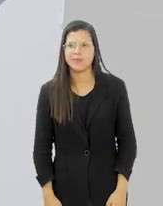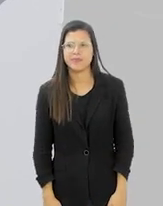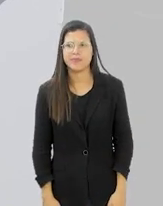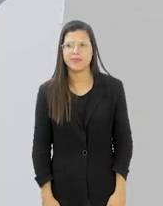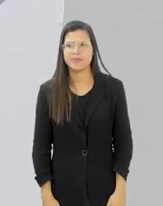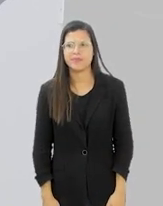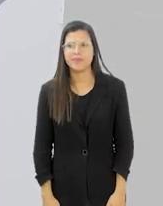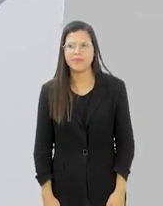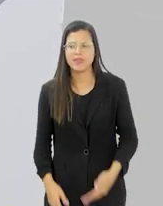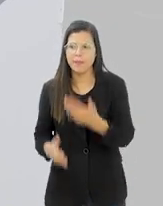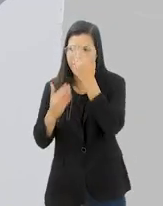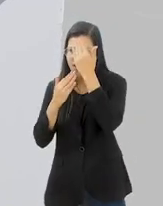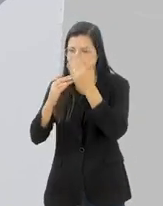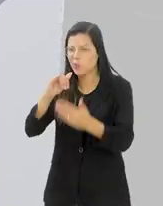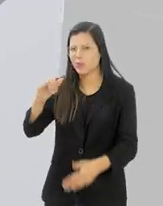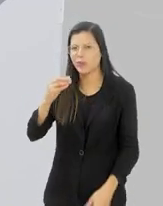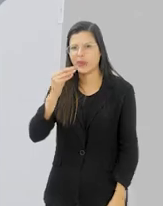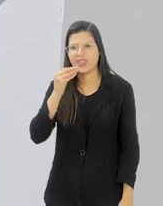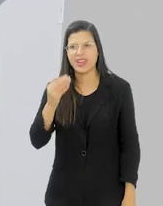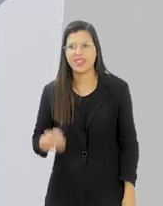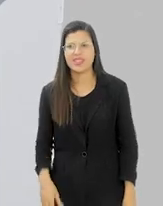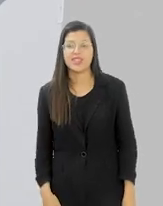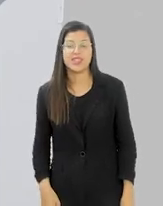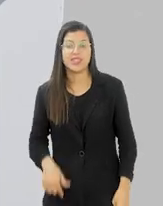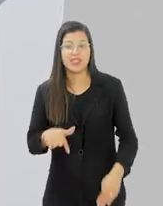agradeço. Obrigado pela